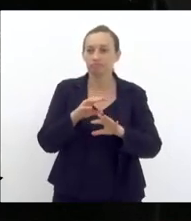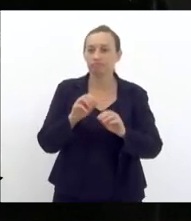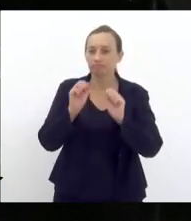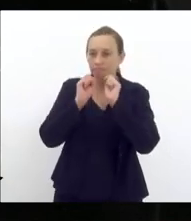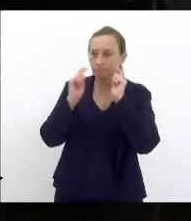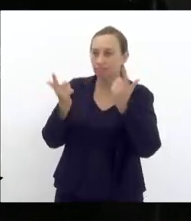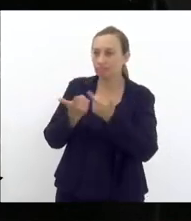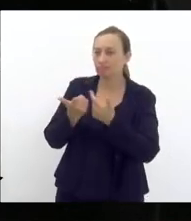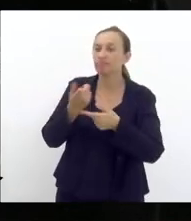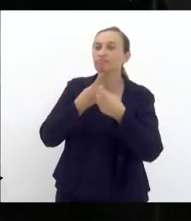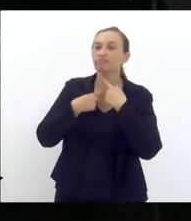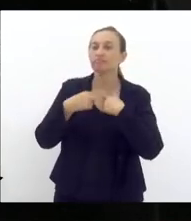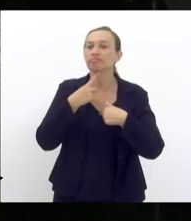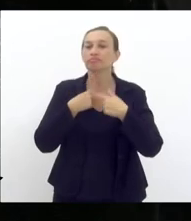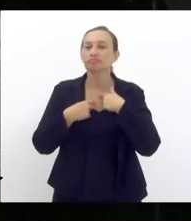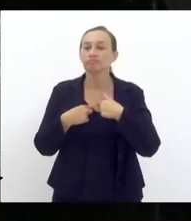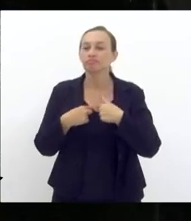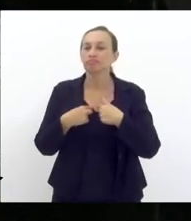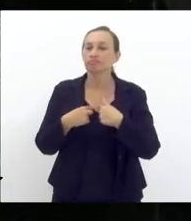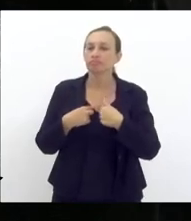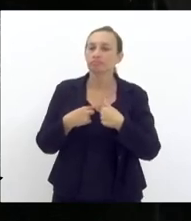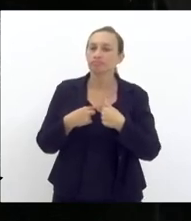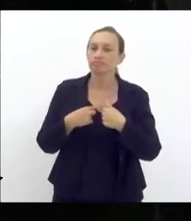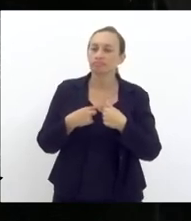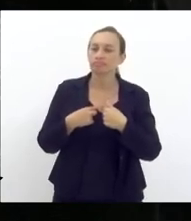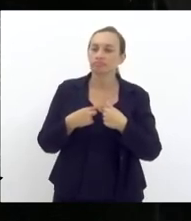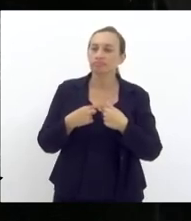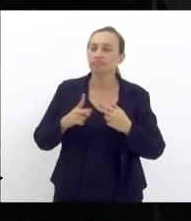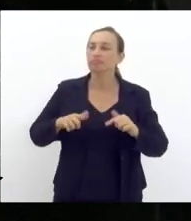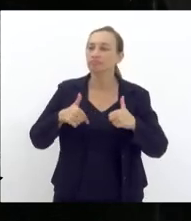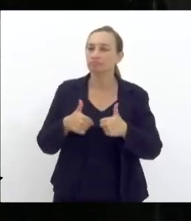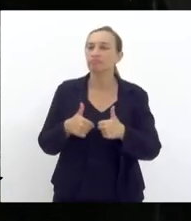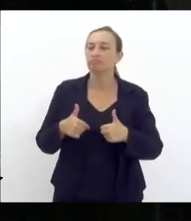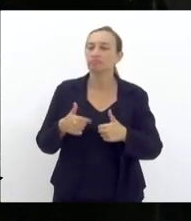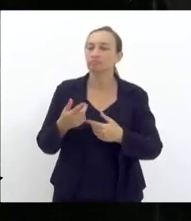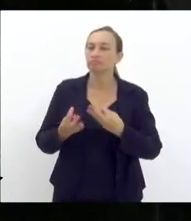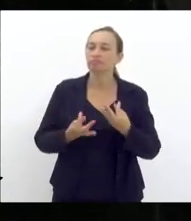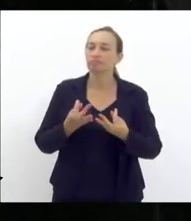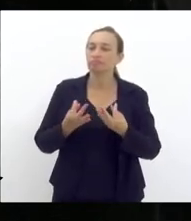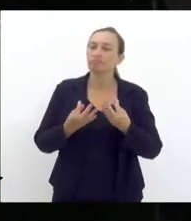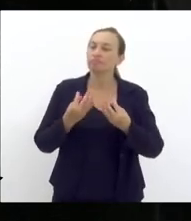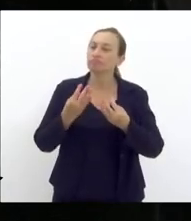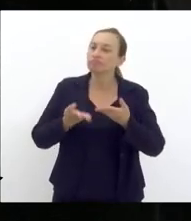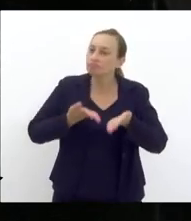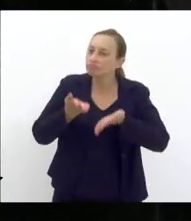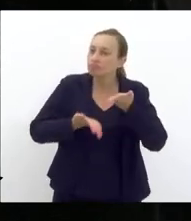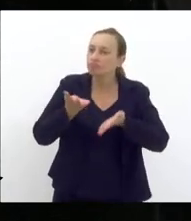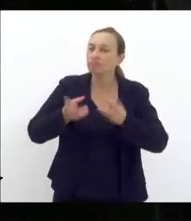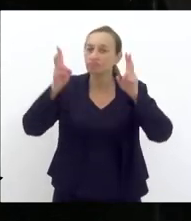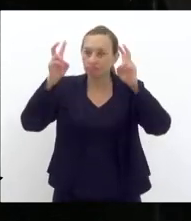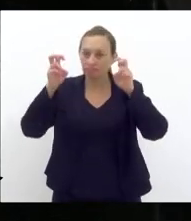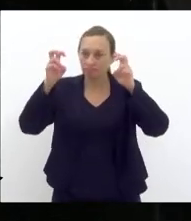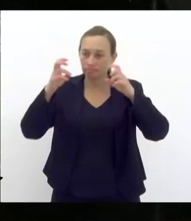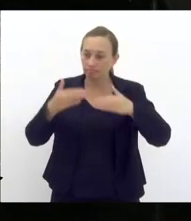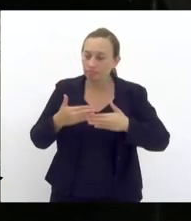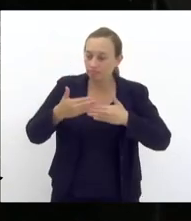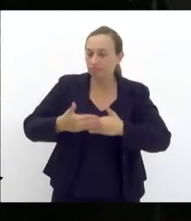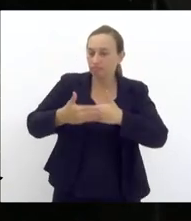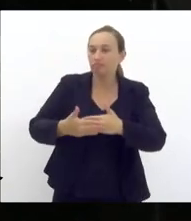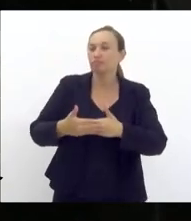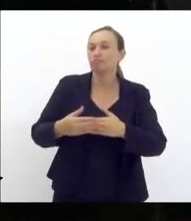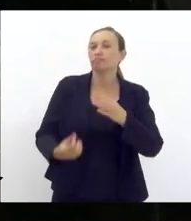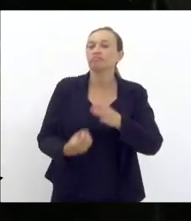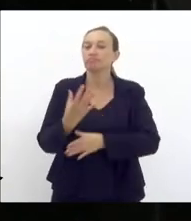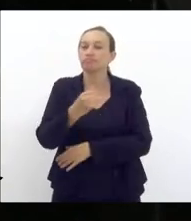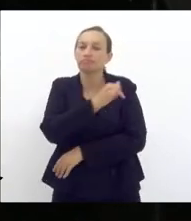sei para que a gente seja célere sobretudo afetivo ao tratar dessa matéria que é mais um passo para reconstrução